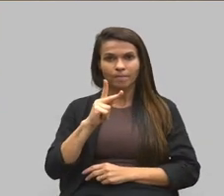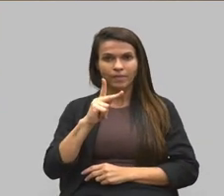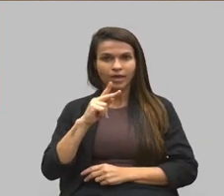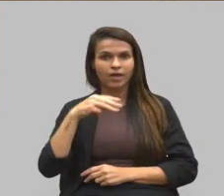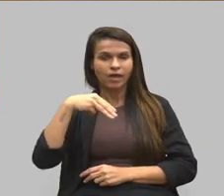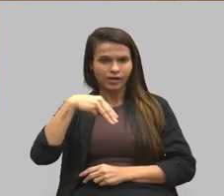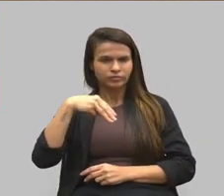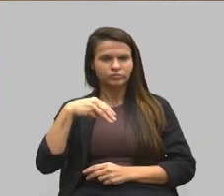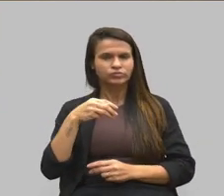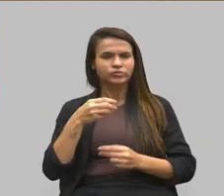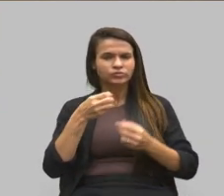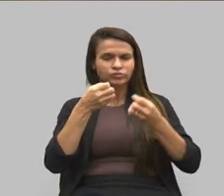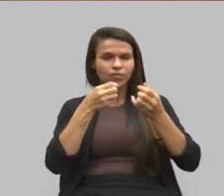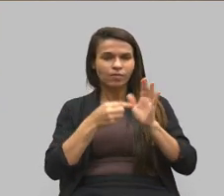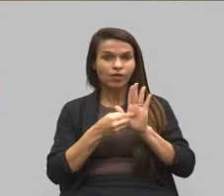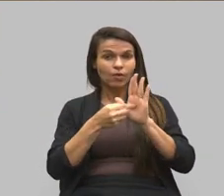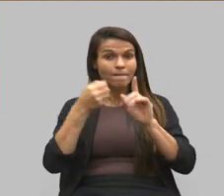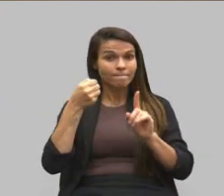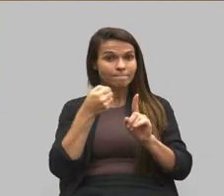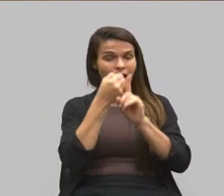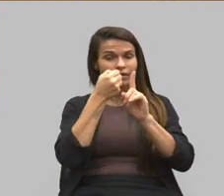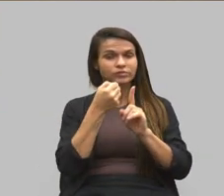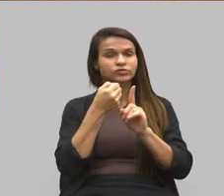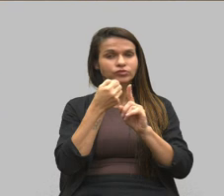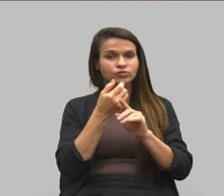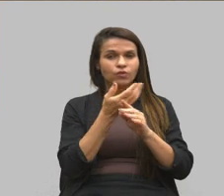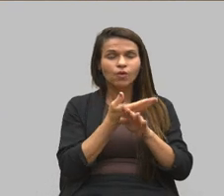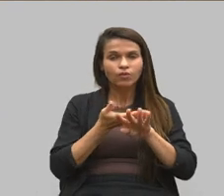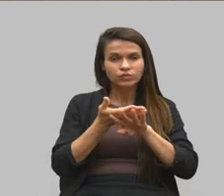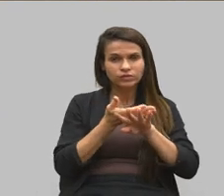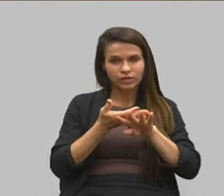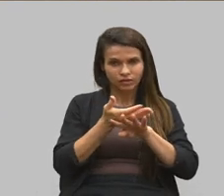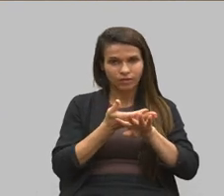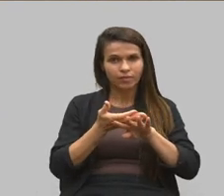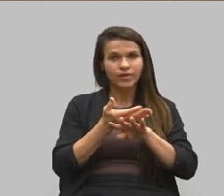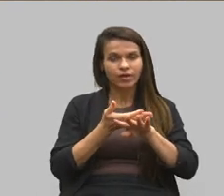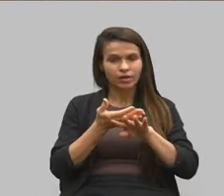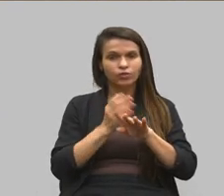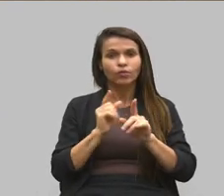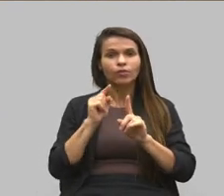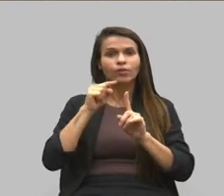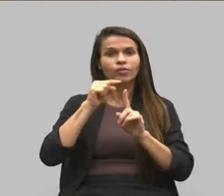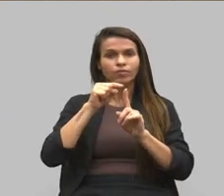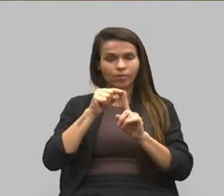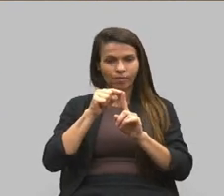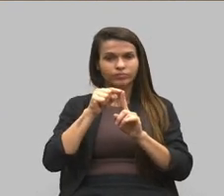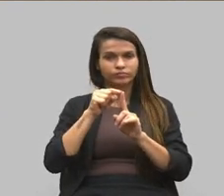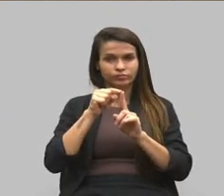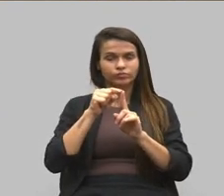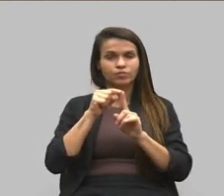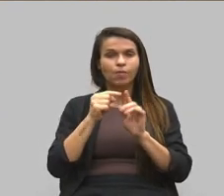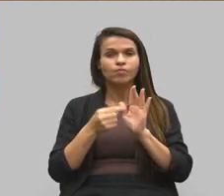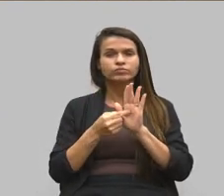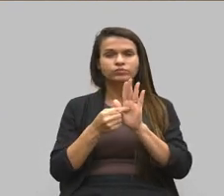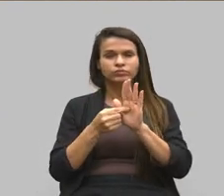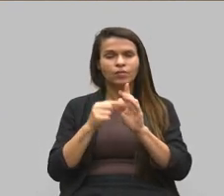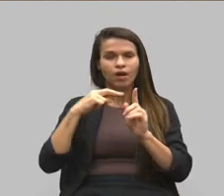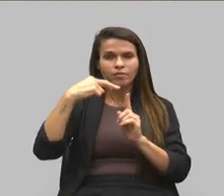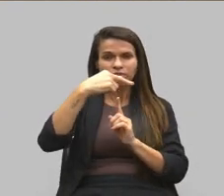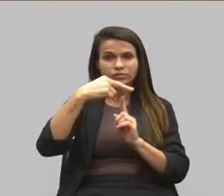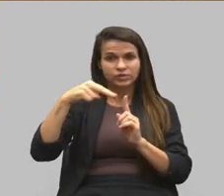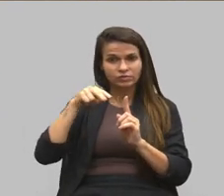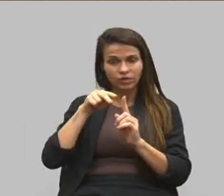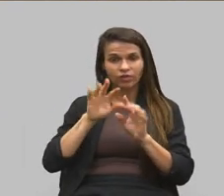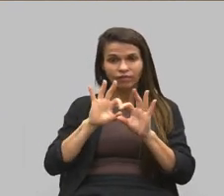impacto das nossas intervenções tendo como finalidade eh detectar as mudanças da percepção do familiar